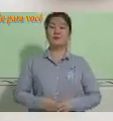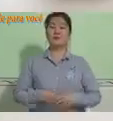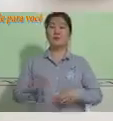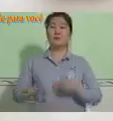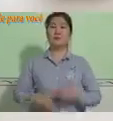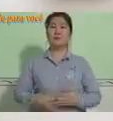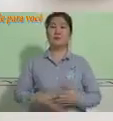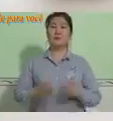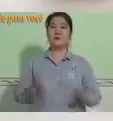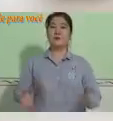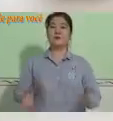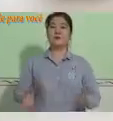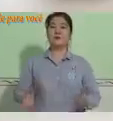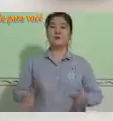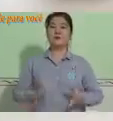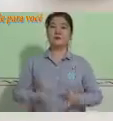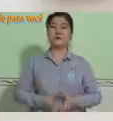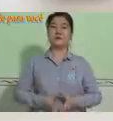infecciosas, como IV,